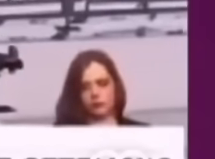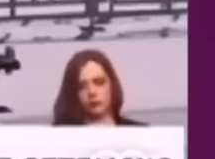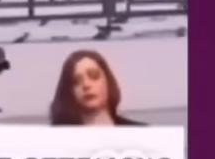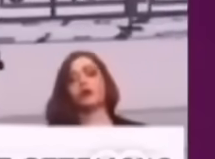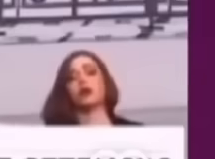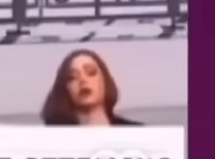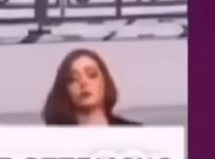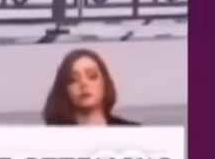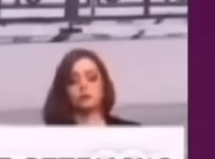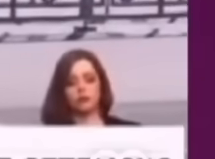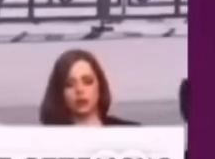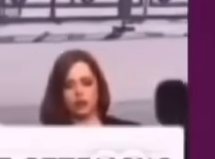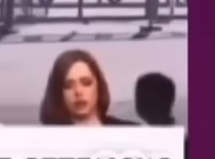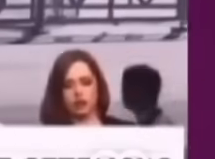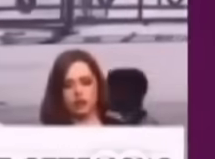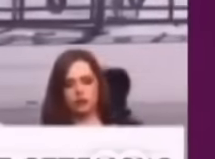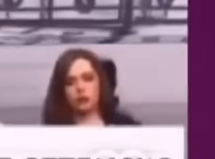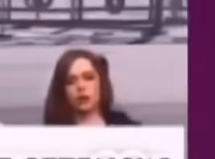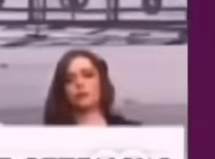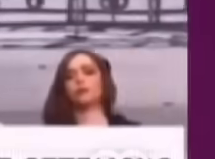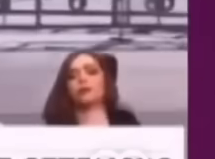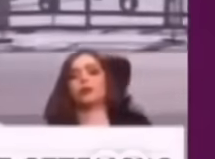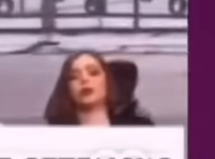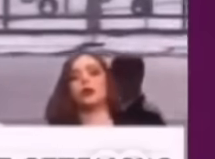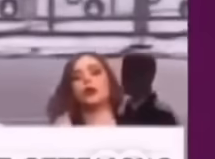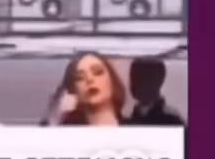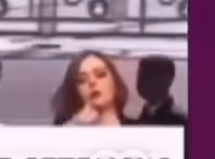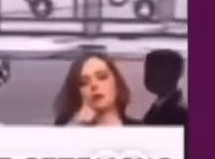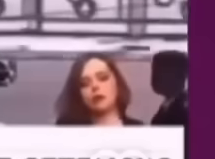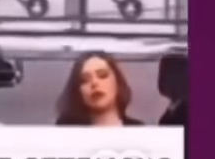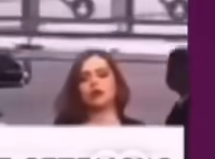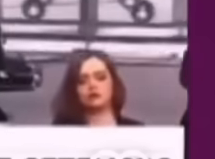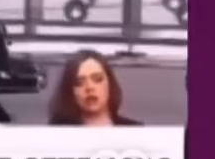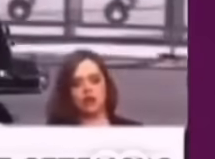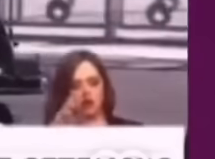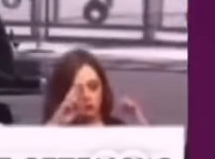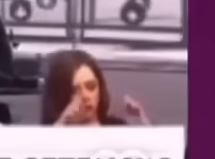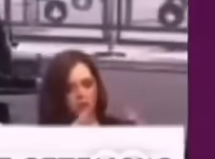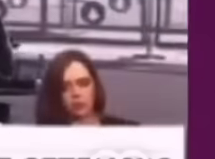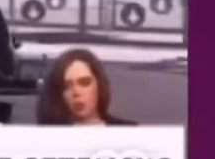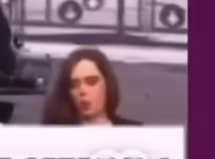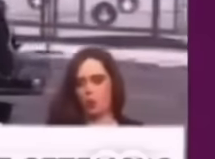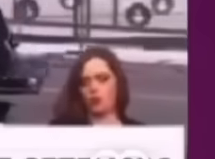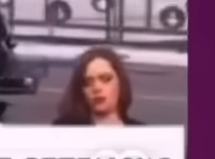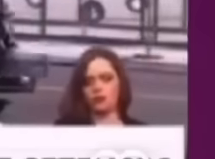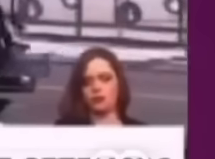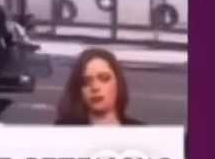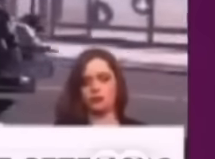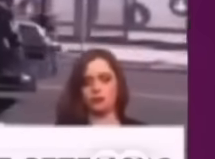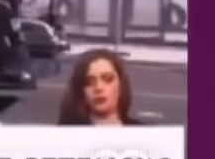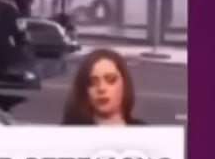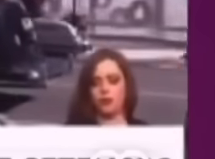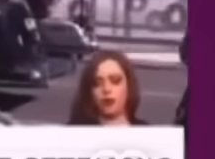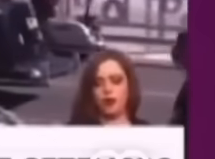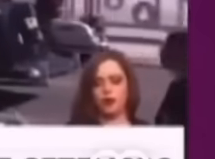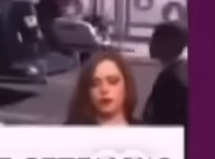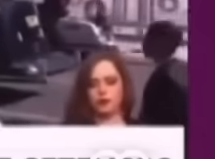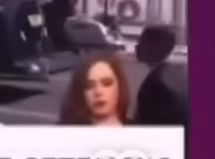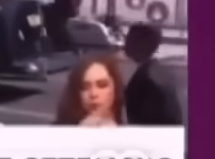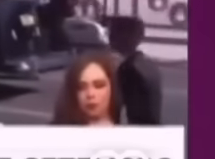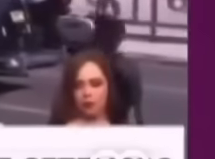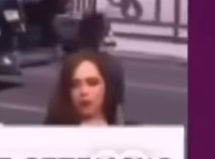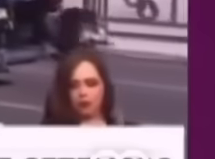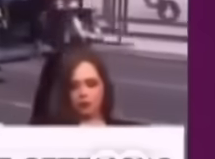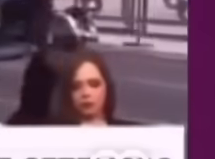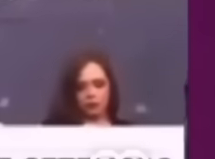chegar em mais pessoas, tá bom? O meu abraço, que Deus nos abençoe a cada dia mais. Tamo